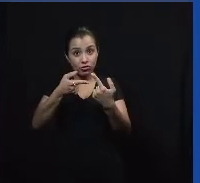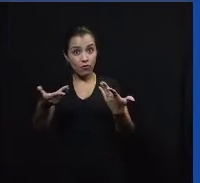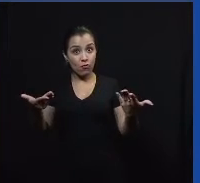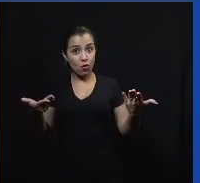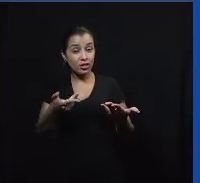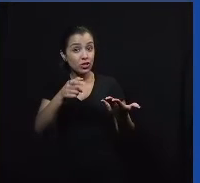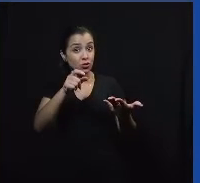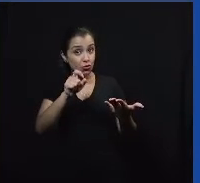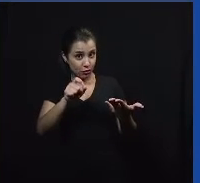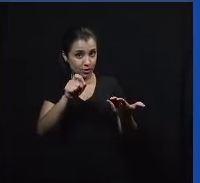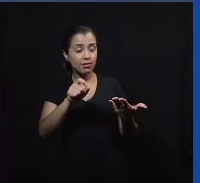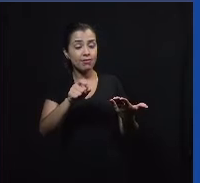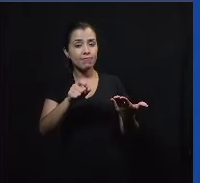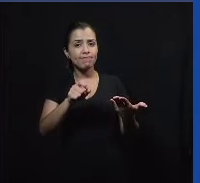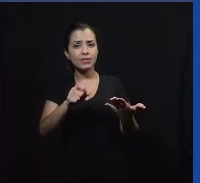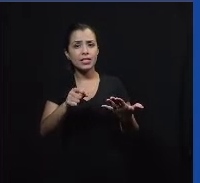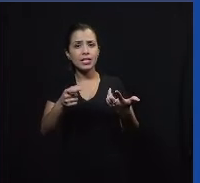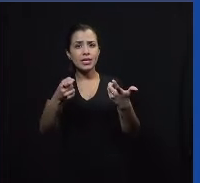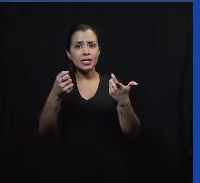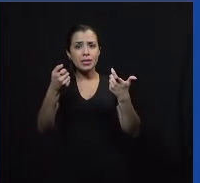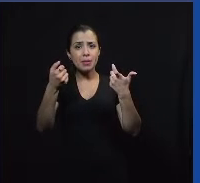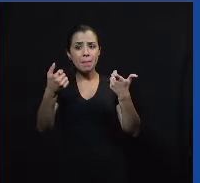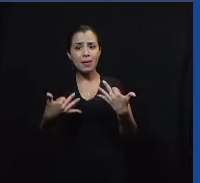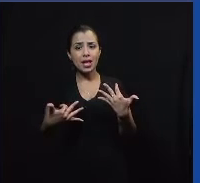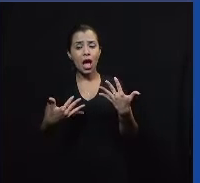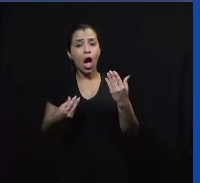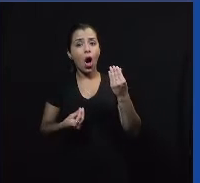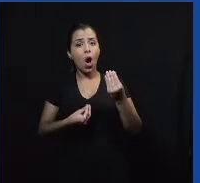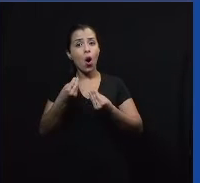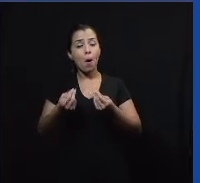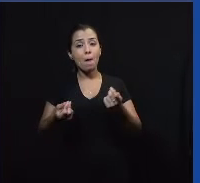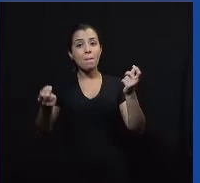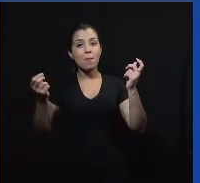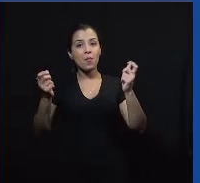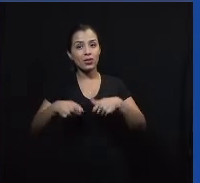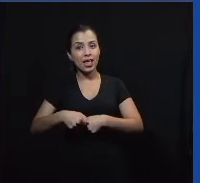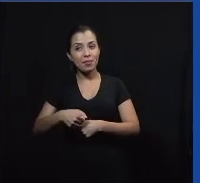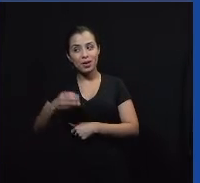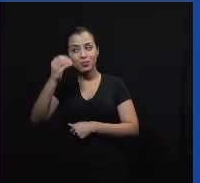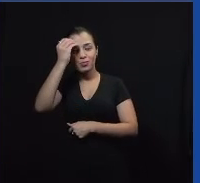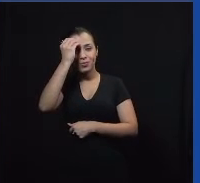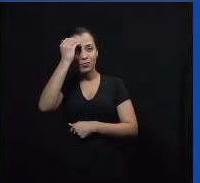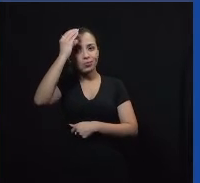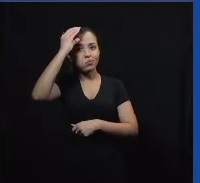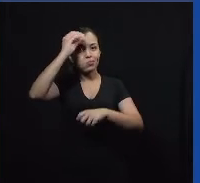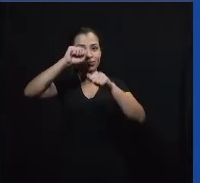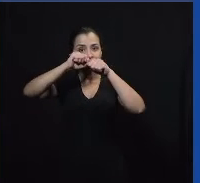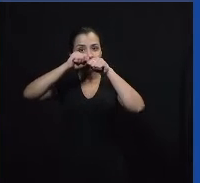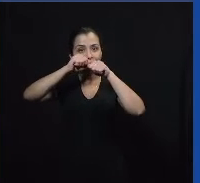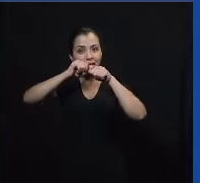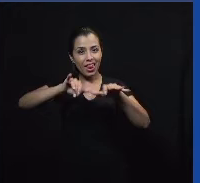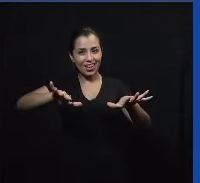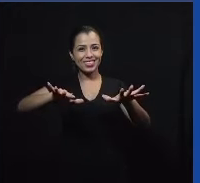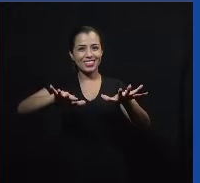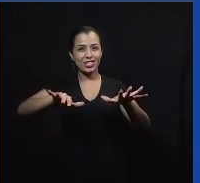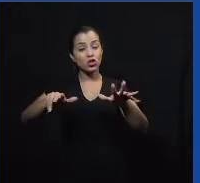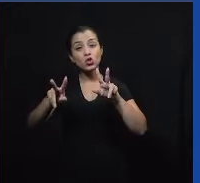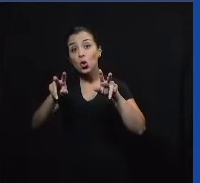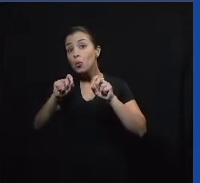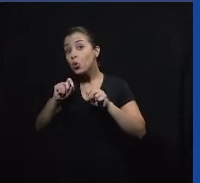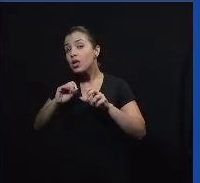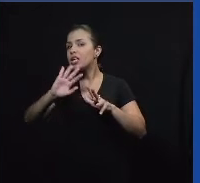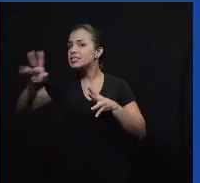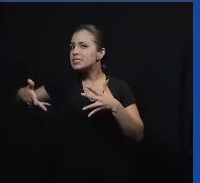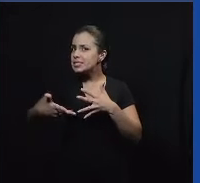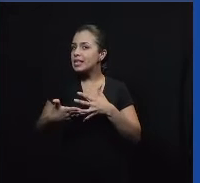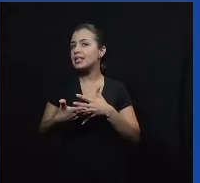era falar um pouco sobre como é que a gente pode levar os nossos conhecimentos sobre cidadania, né, e essa nossa vontade de agir